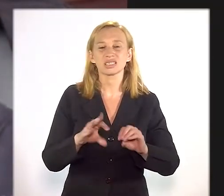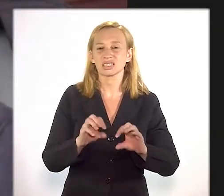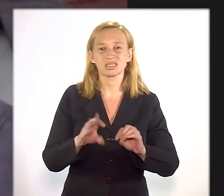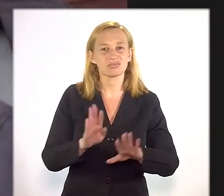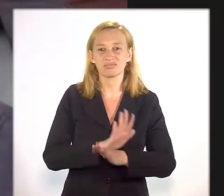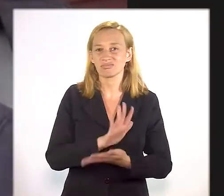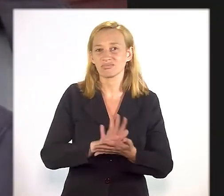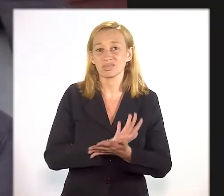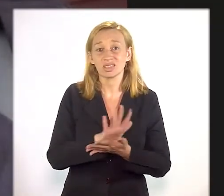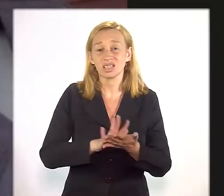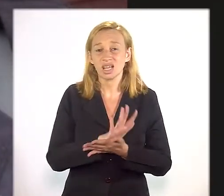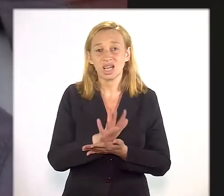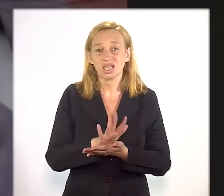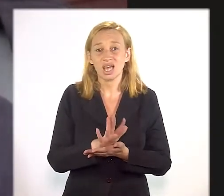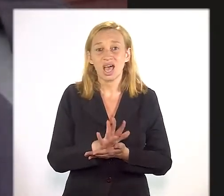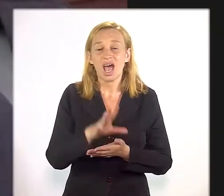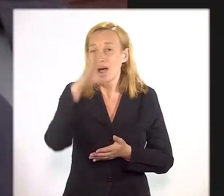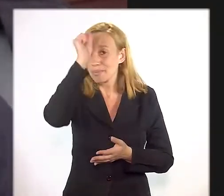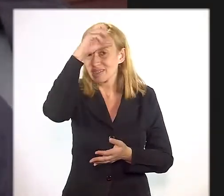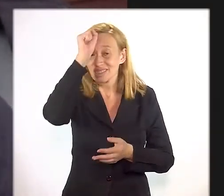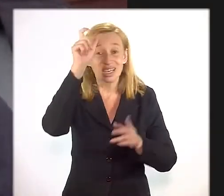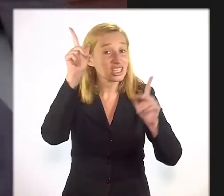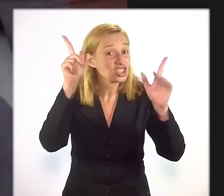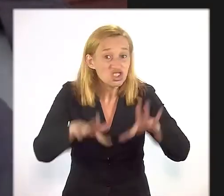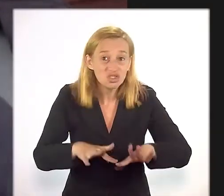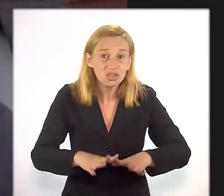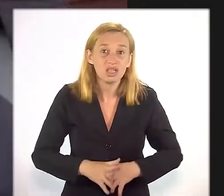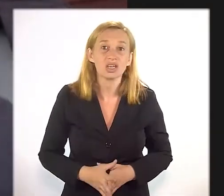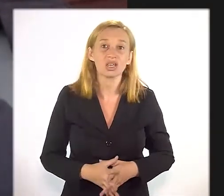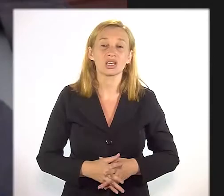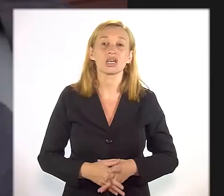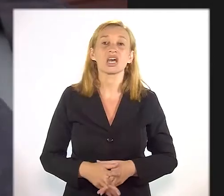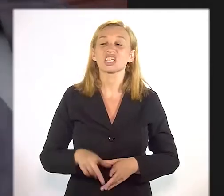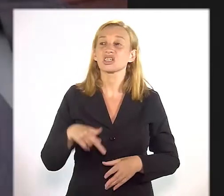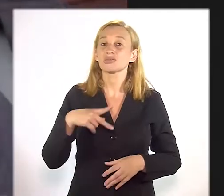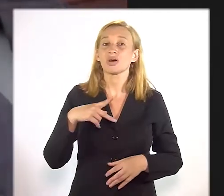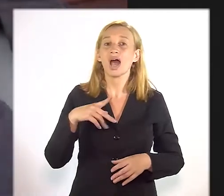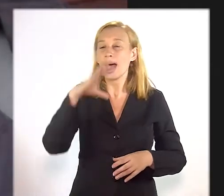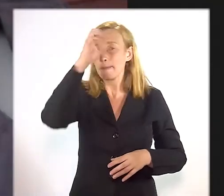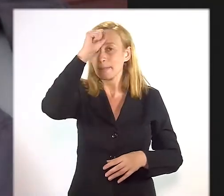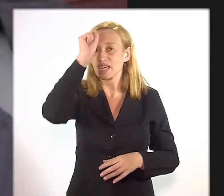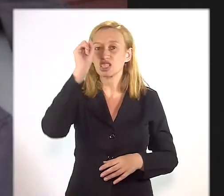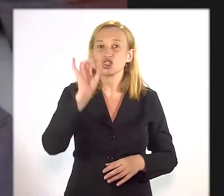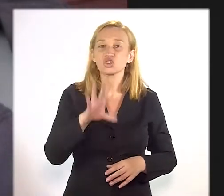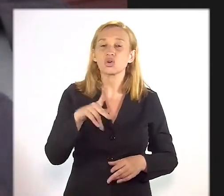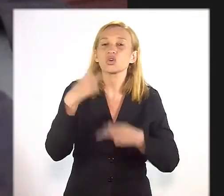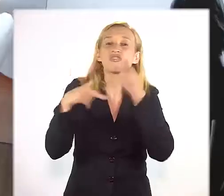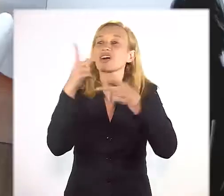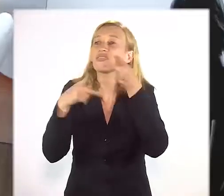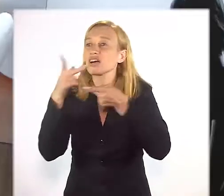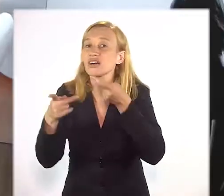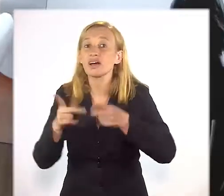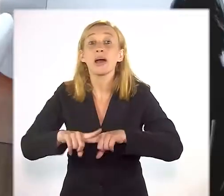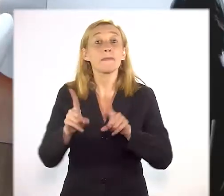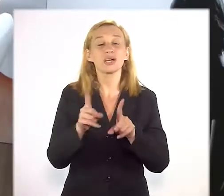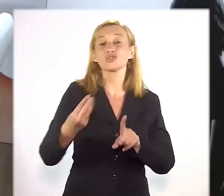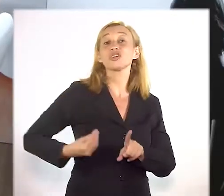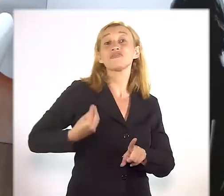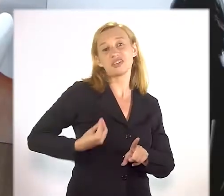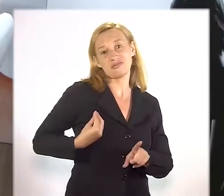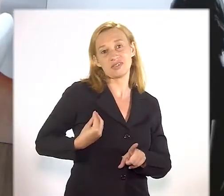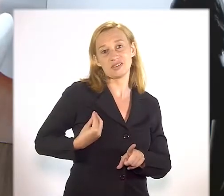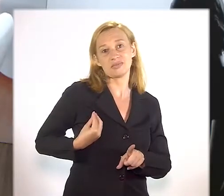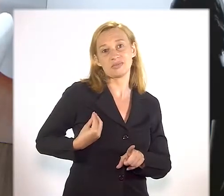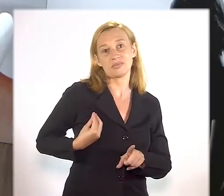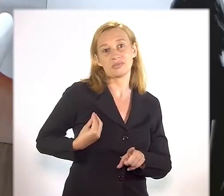diz, transmite aquilo que é. A aprendizagem antropofágica, não aprende o que o outro diz, aprende o outro. E os valores transmitem-se, pelo